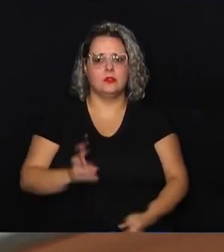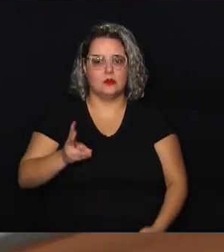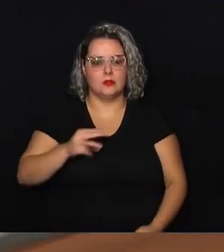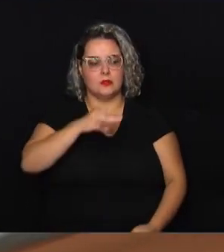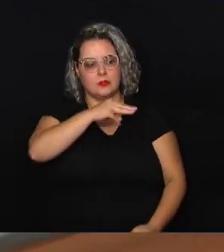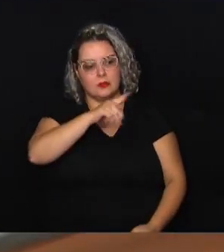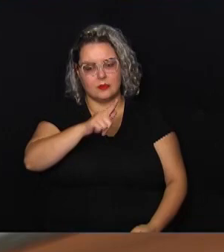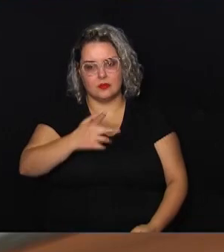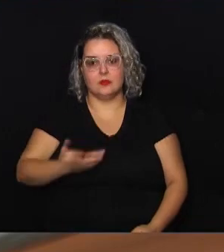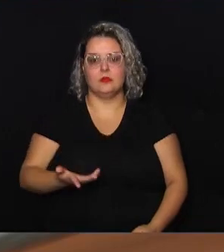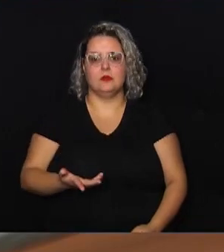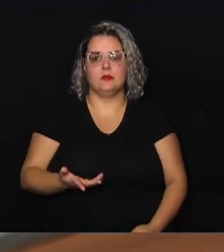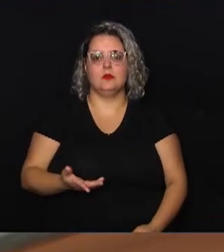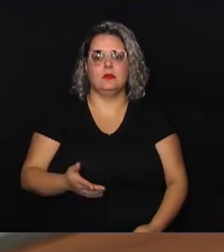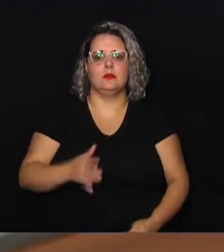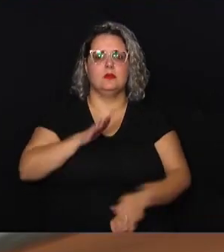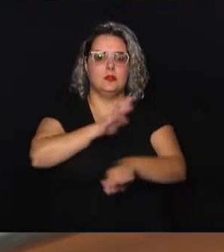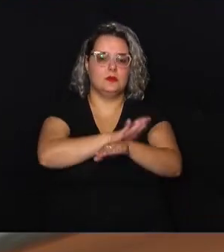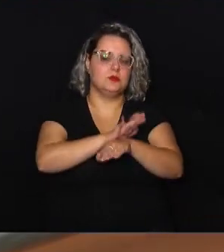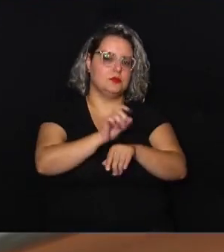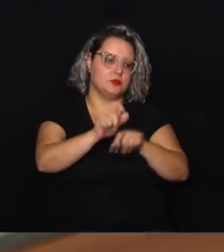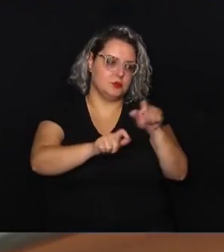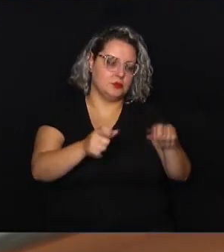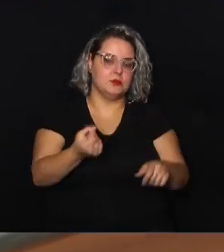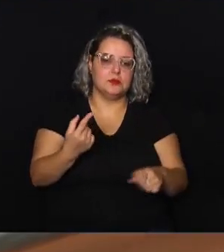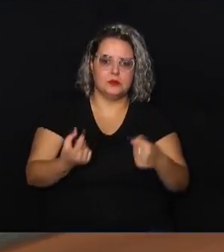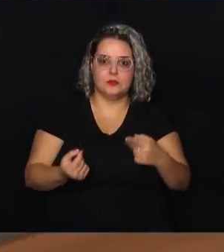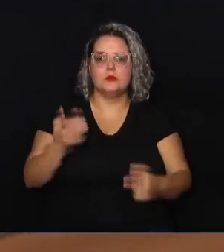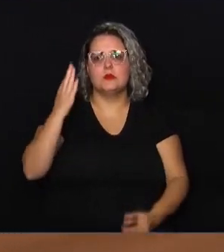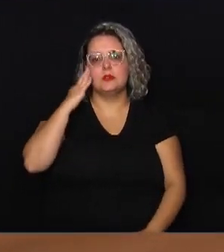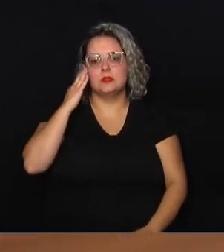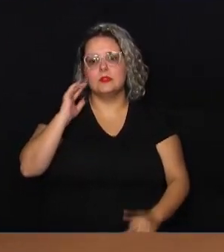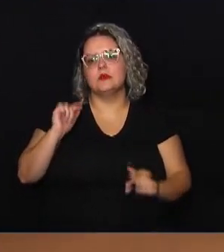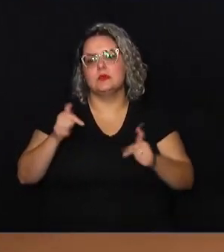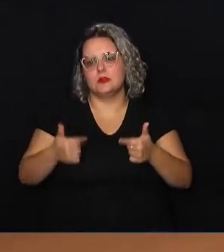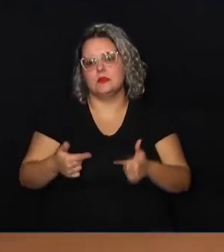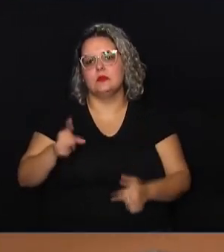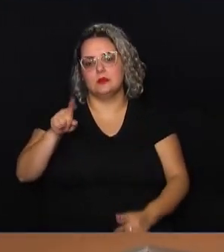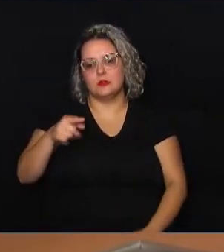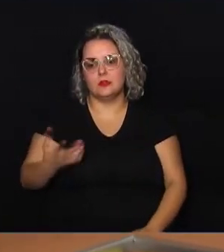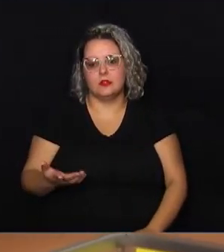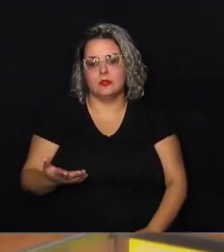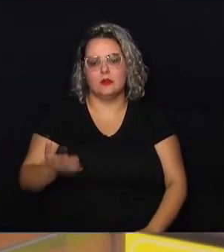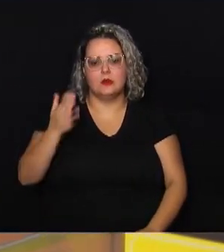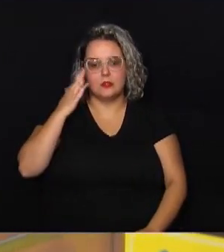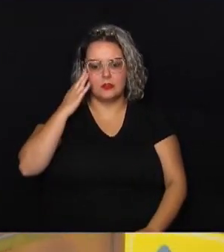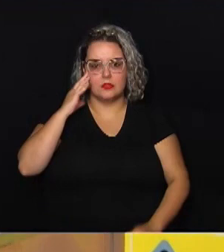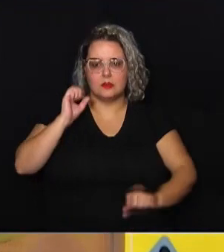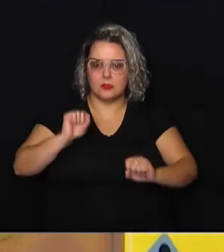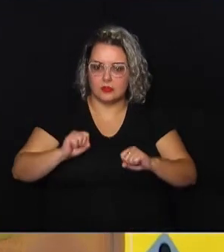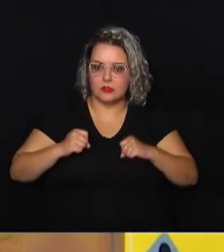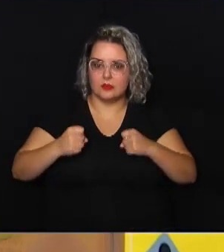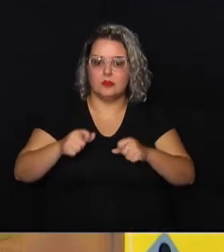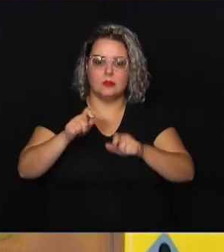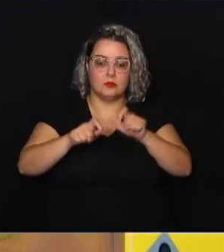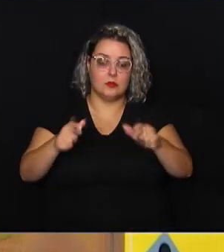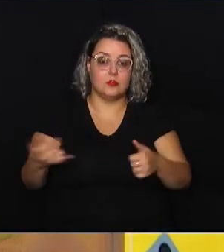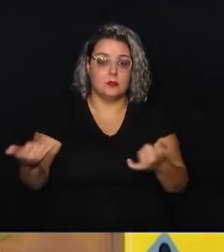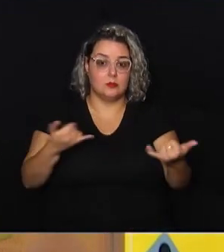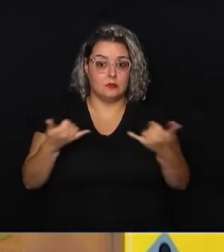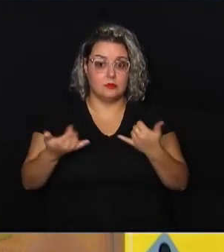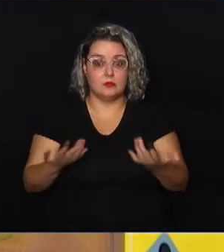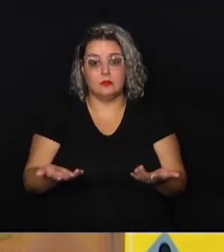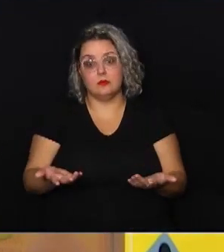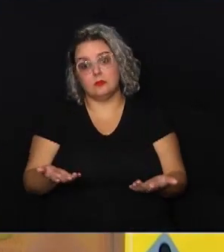medida do possível, ajudando algumas pessoas, e sei da luta grande que é, sei da batalha. Muita gente me fala: